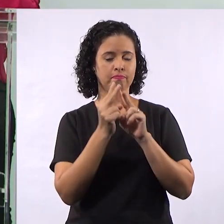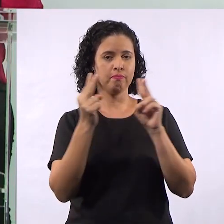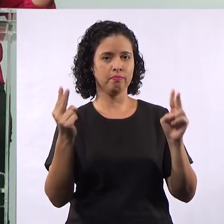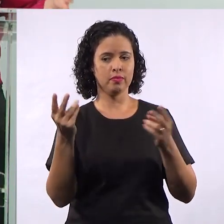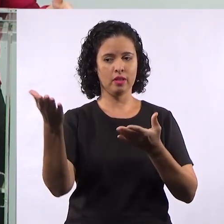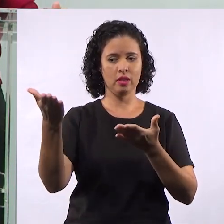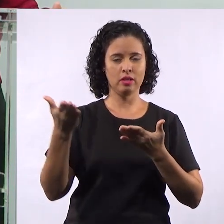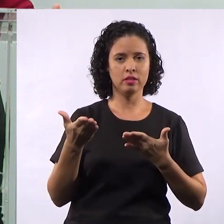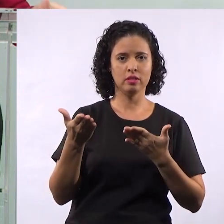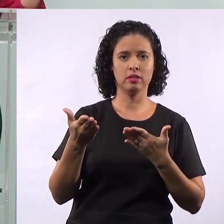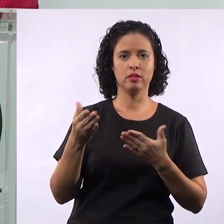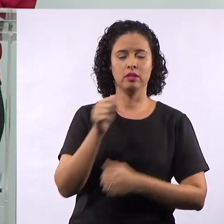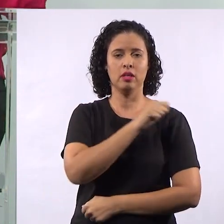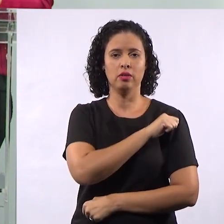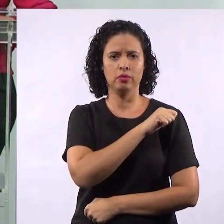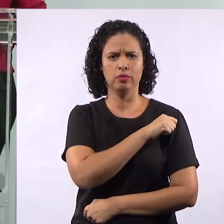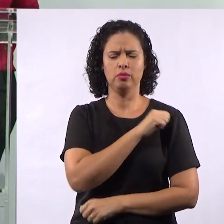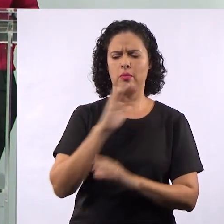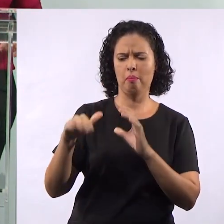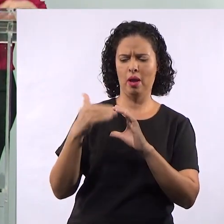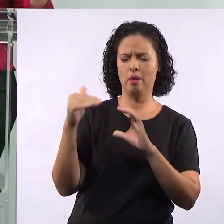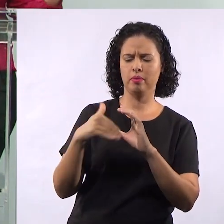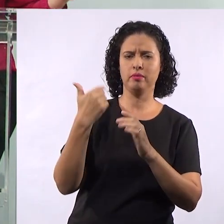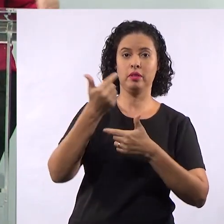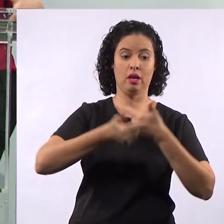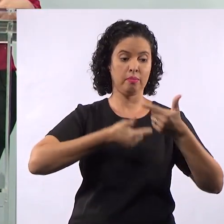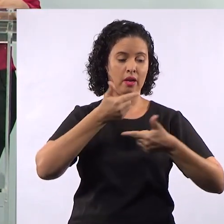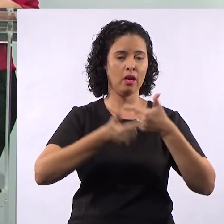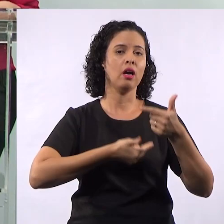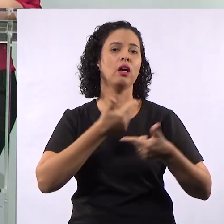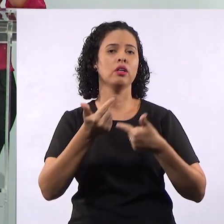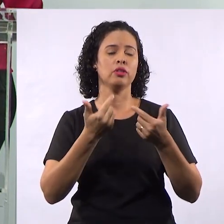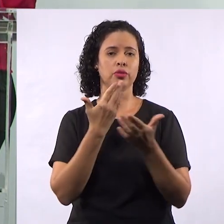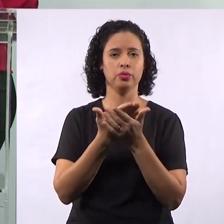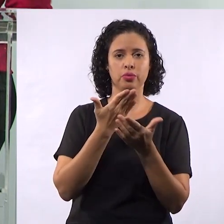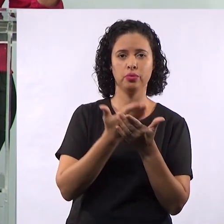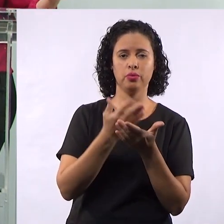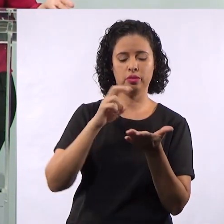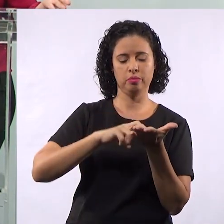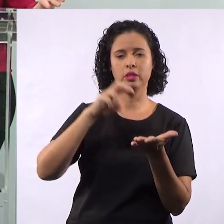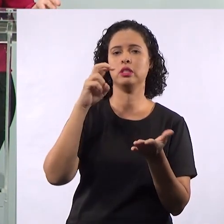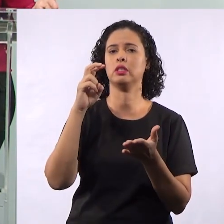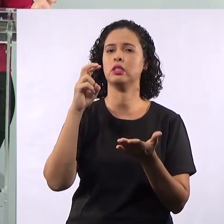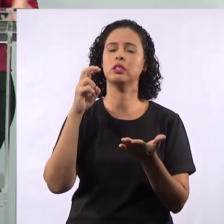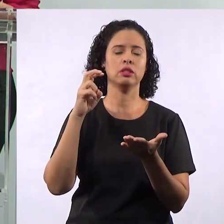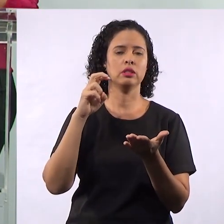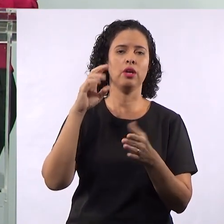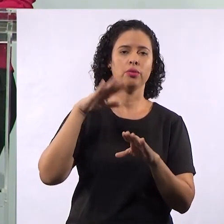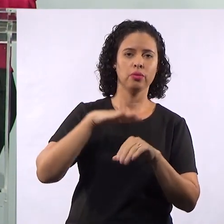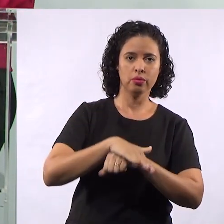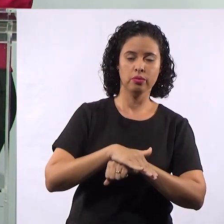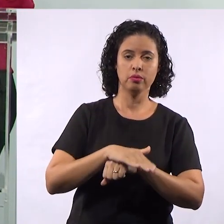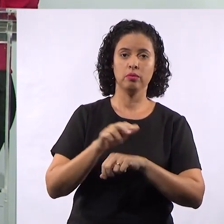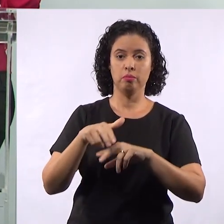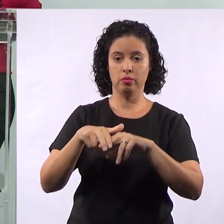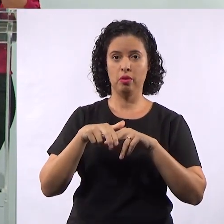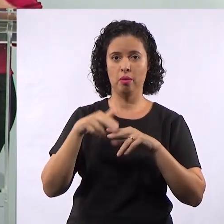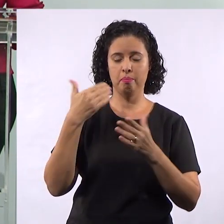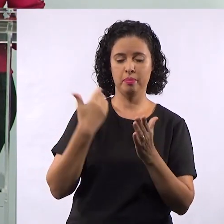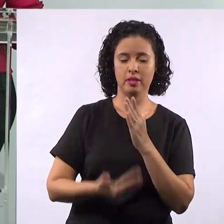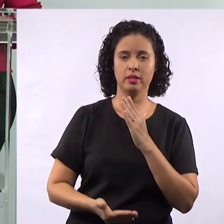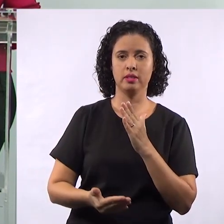gente recebe várias mensagens aí sabendo que os nossos alunos aí trabalham de dia, estudam à noite, ou estão aí no seu final de semana, né? Por isso nós não vamos